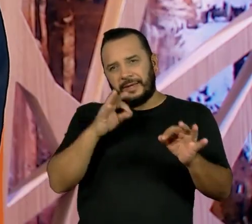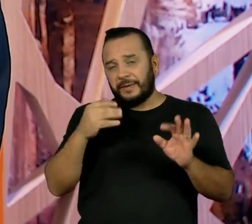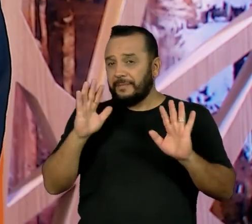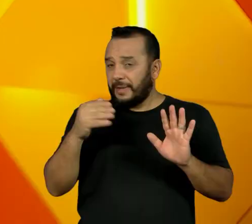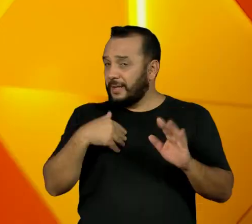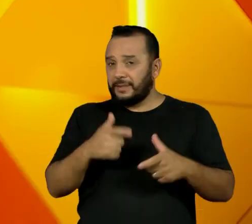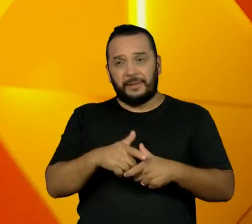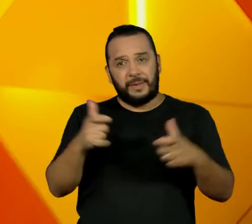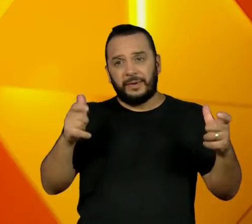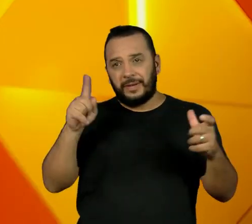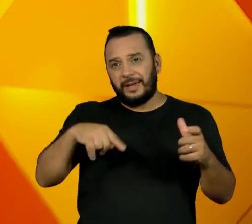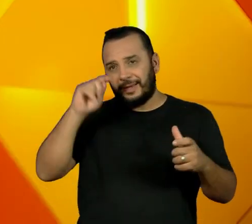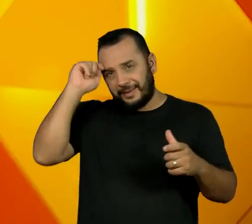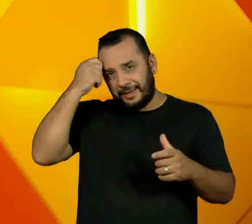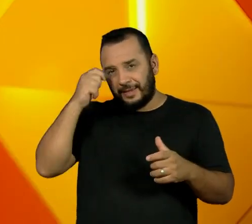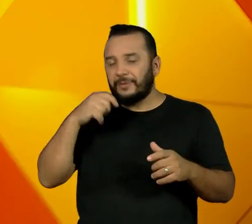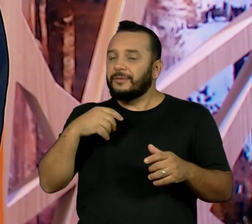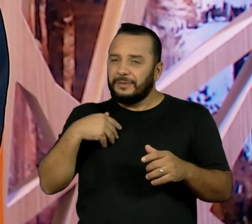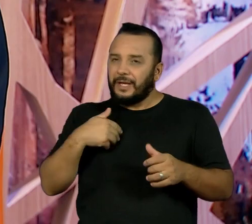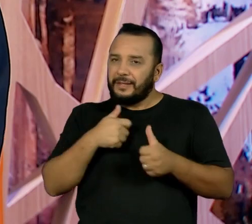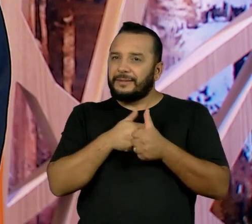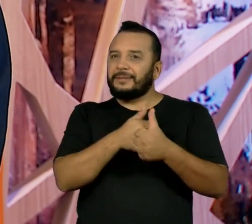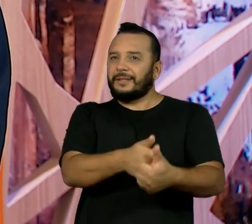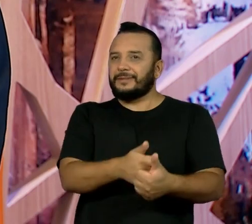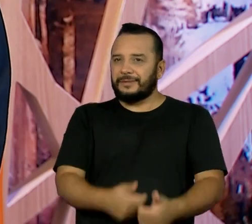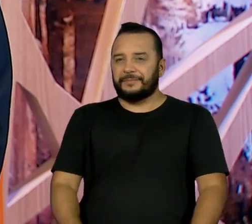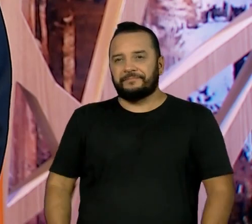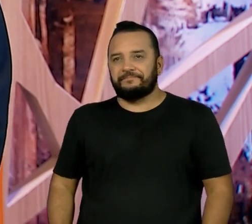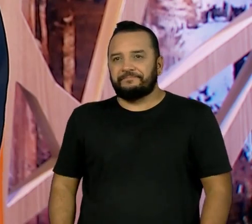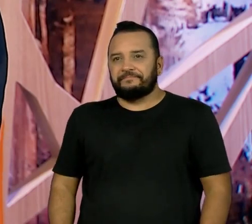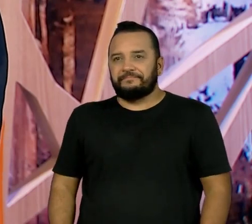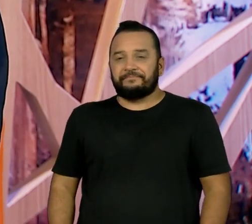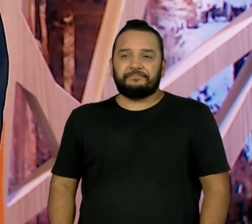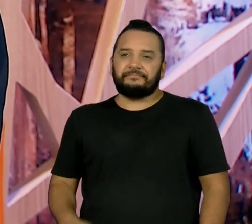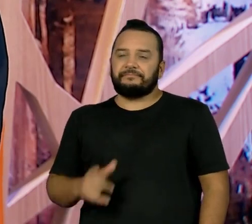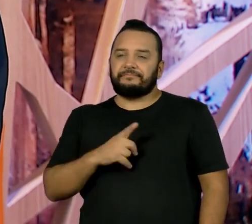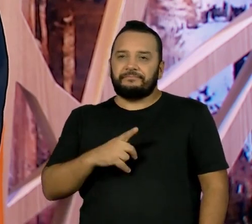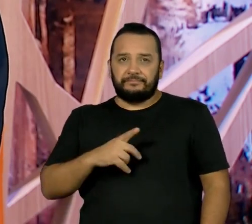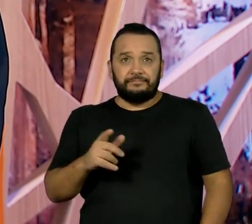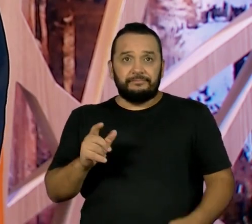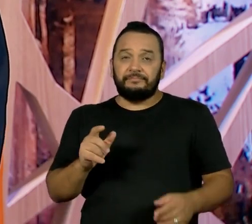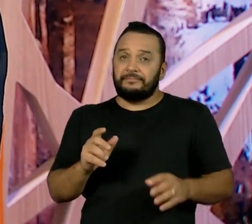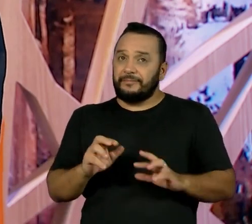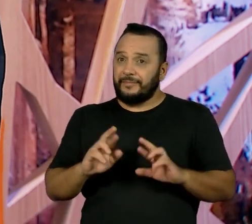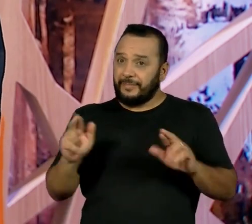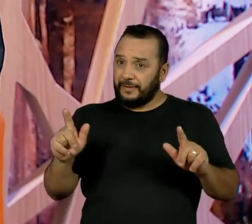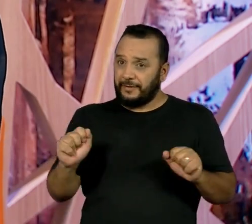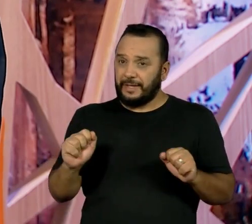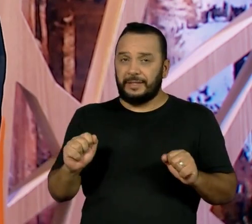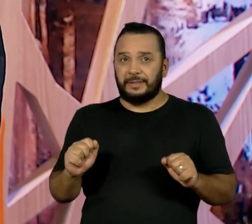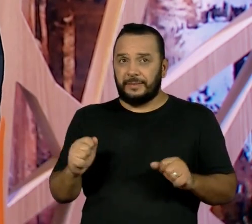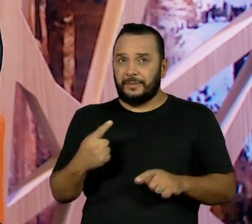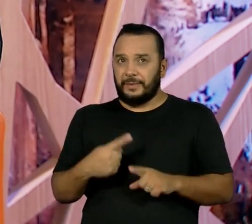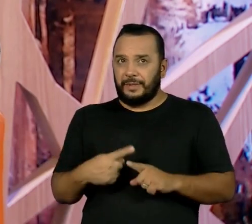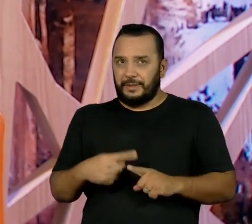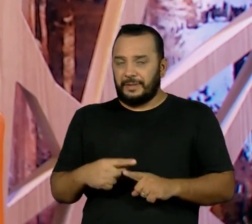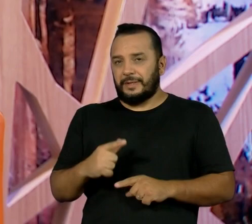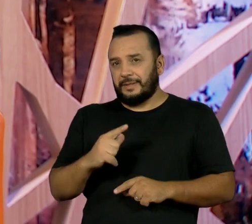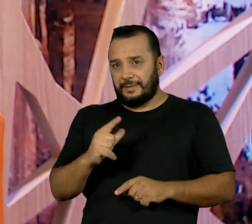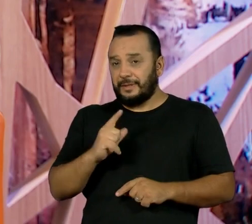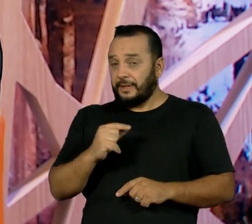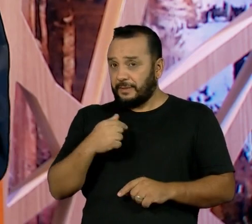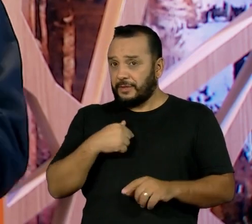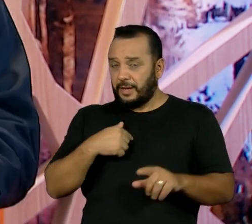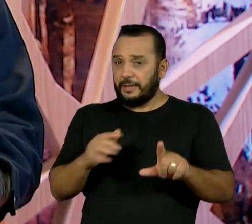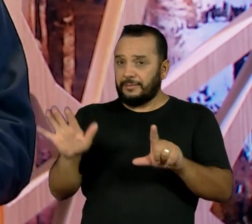Negro, que seguem o Africanize, são pessoas negras, Então existe uma diferença, assim, porque quando eu viro notícia nesse portal,